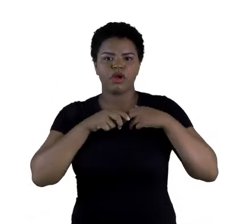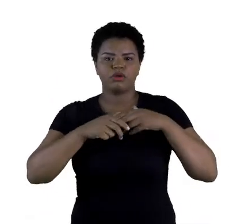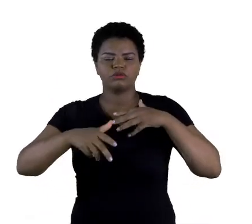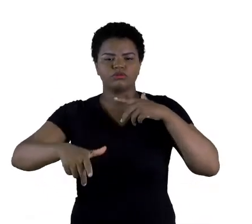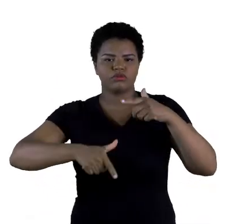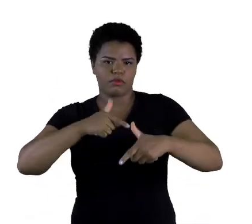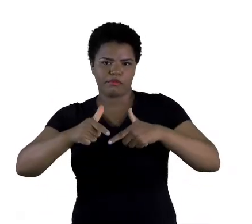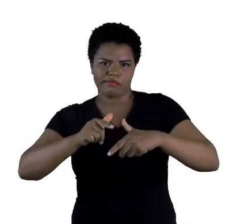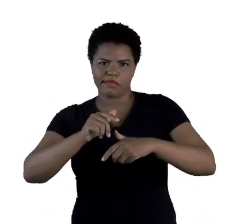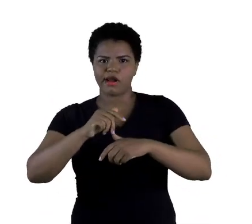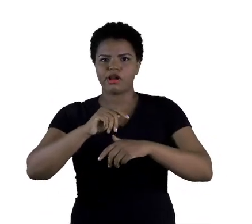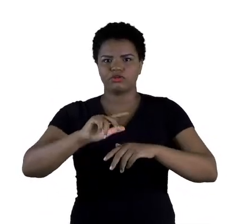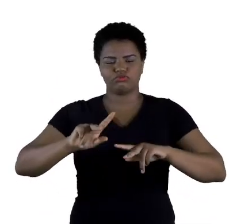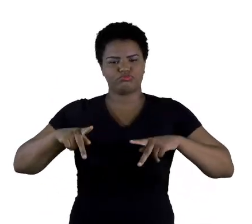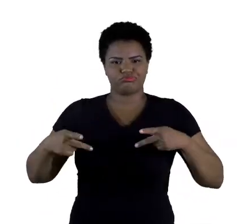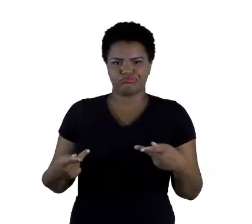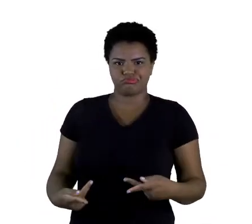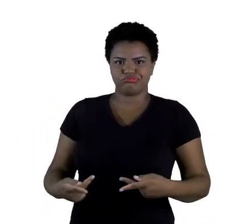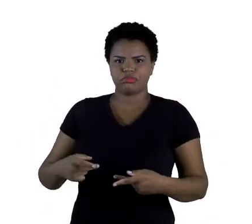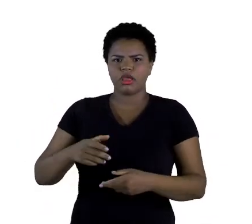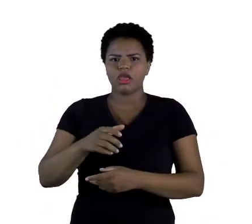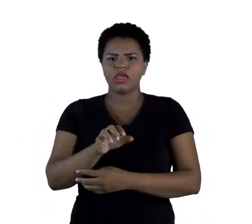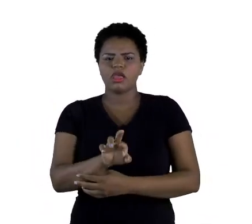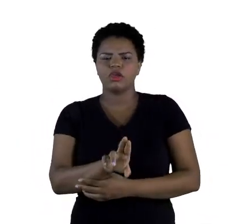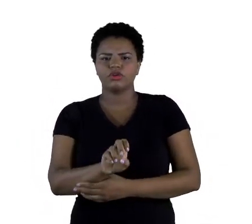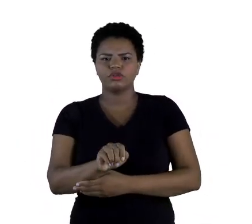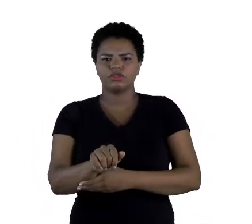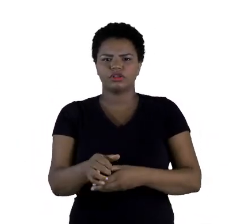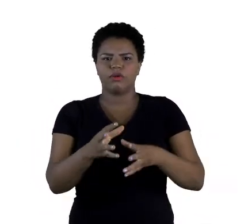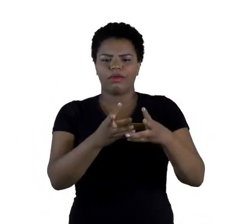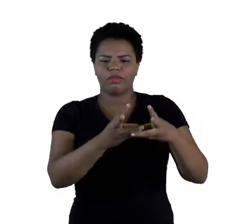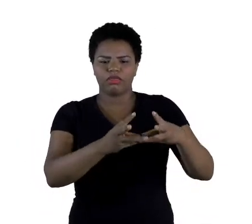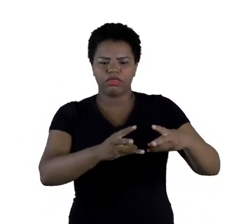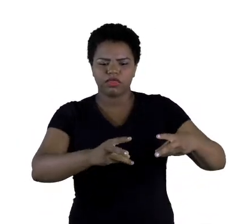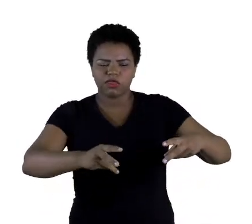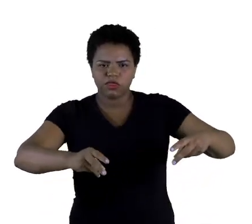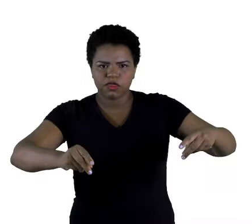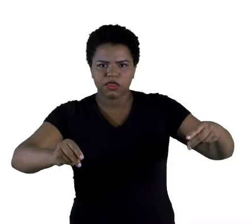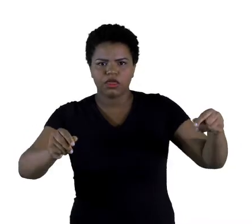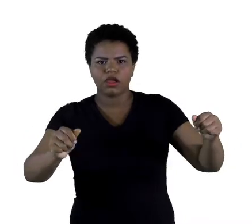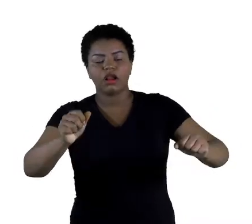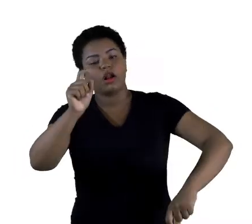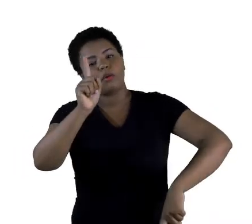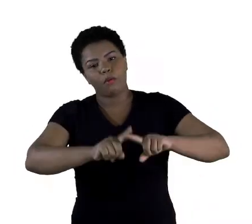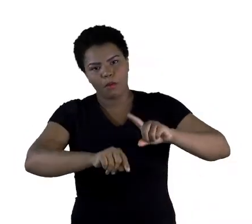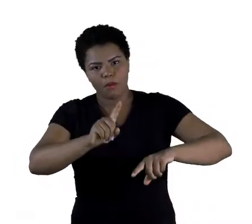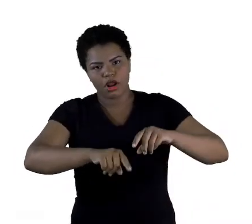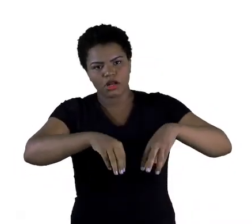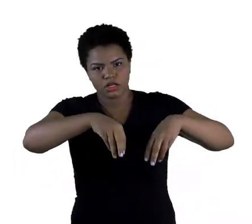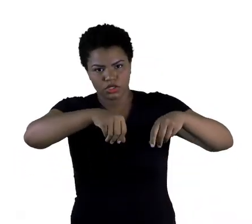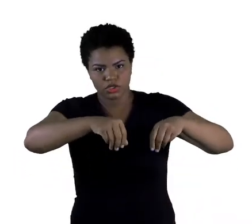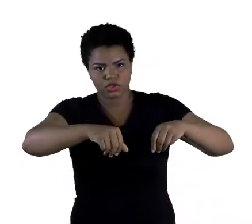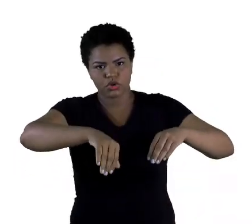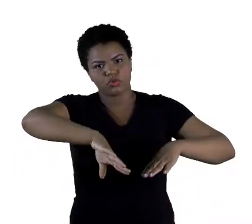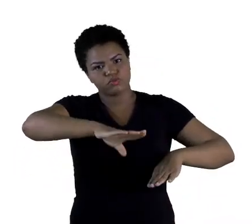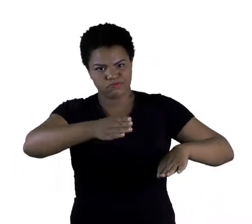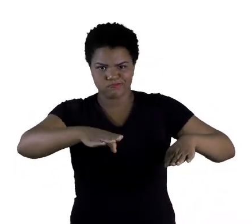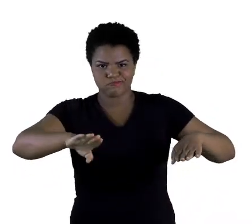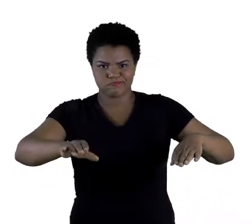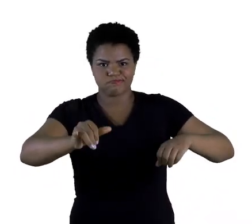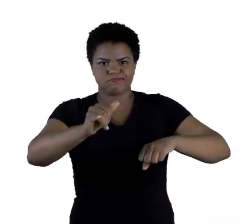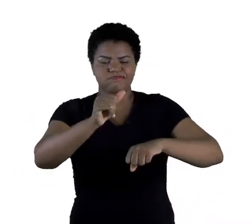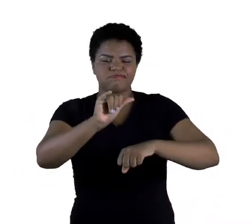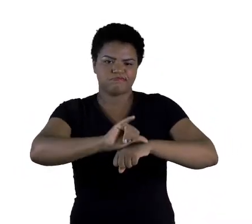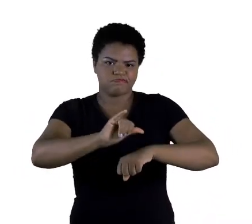A erosão se refere ao desgaste, transporte e sedimentação dos materiais de solo e rochas que, por